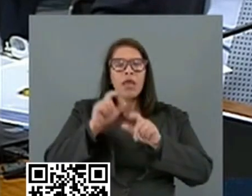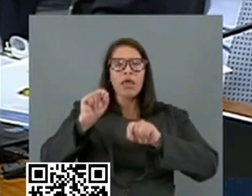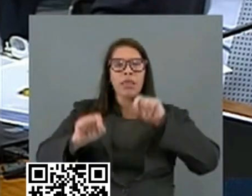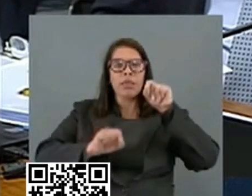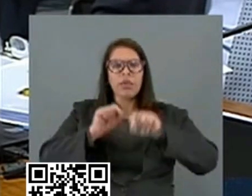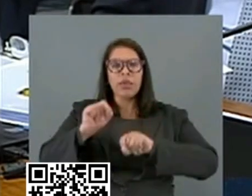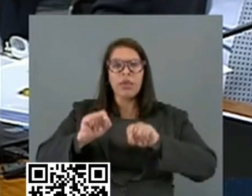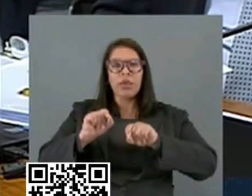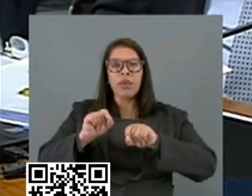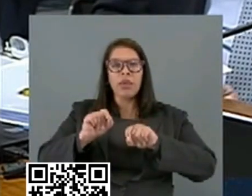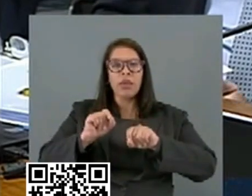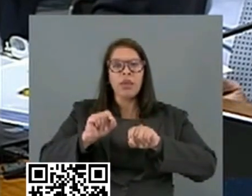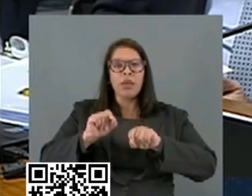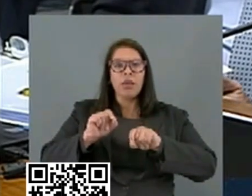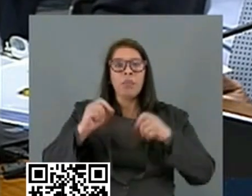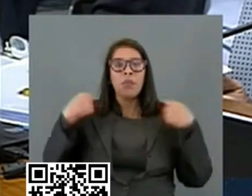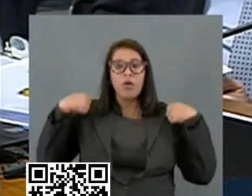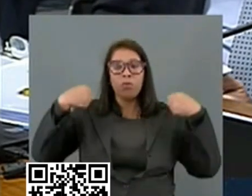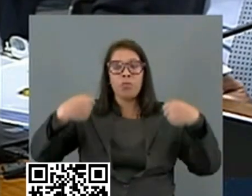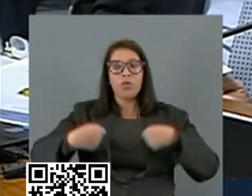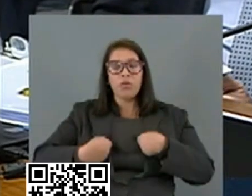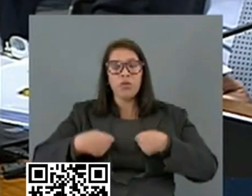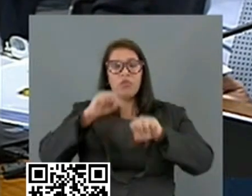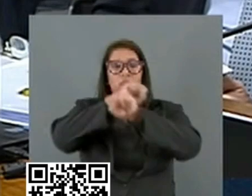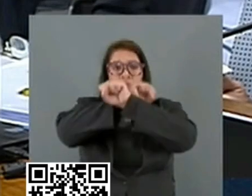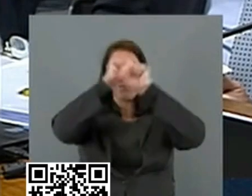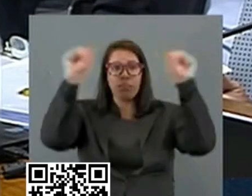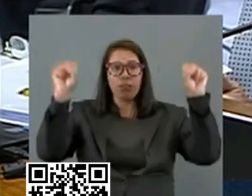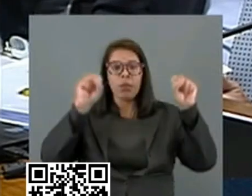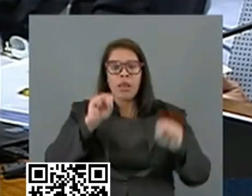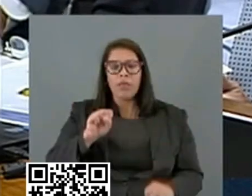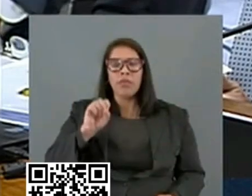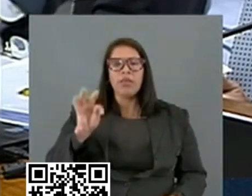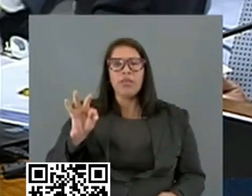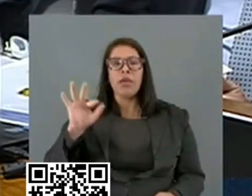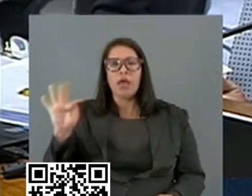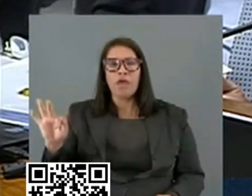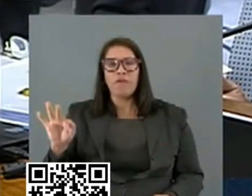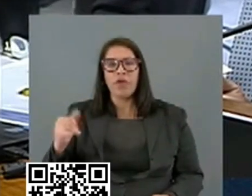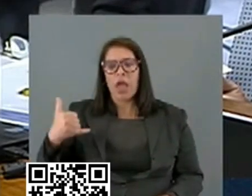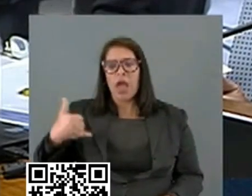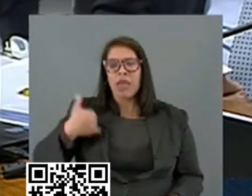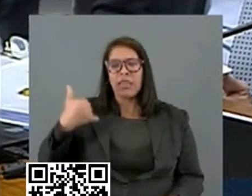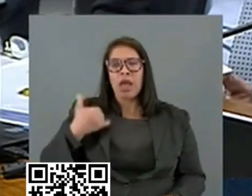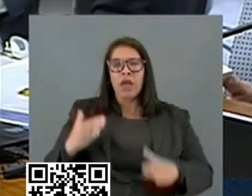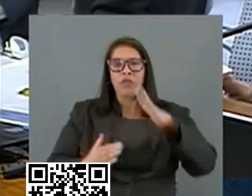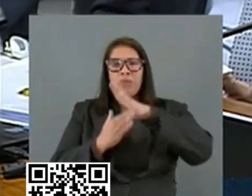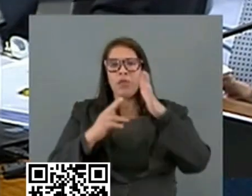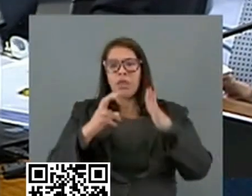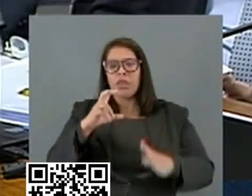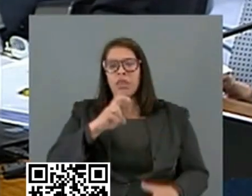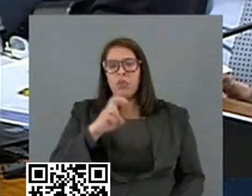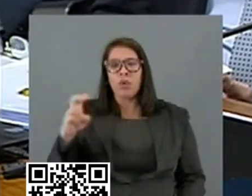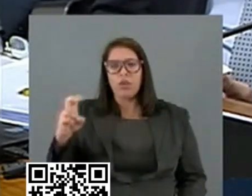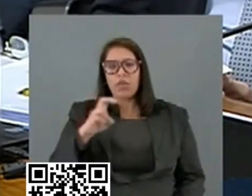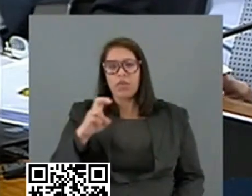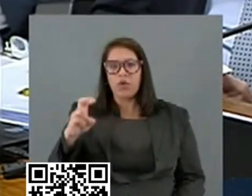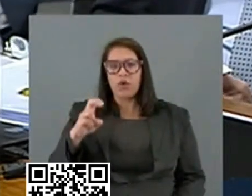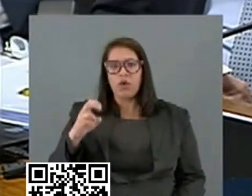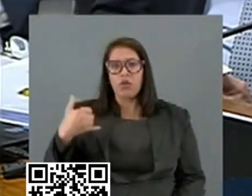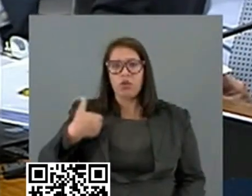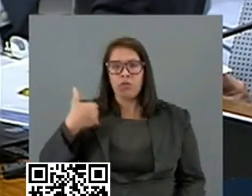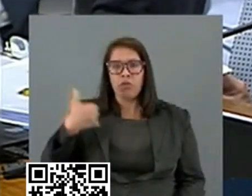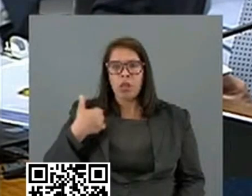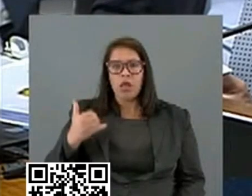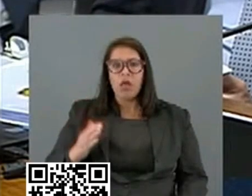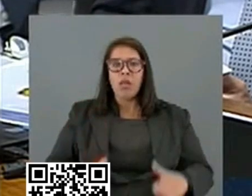proponho para os ministros do Supremo Tribunal Federal a idade mínima de 55 anos,